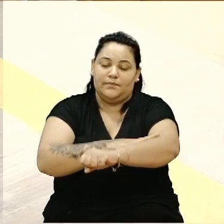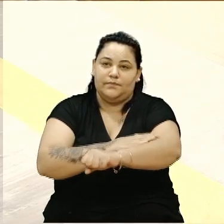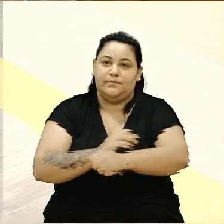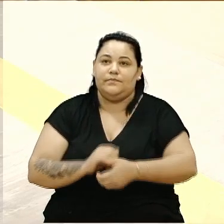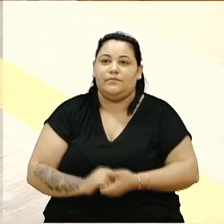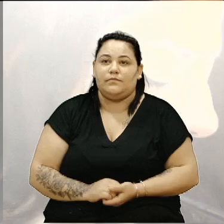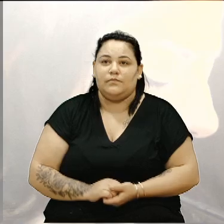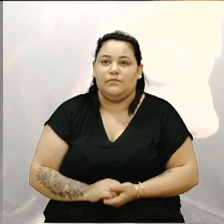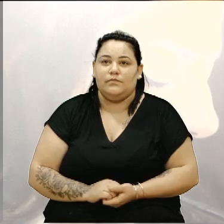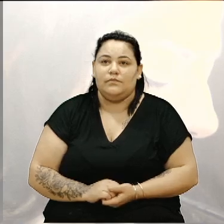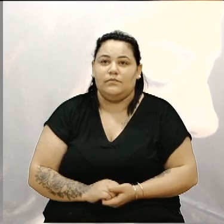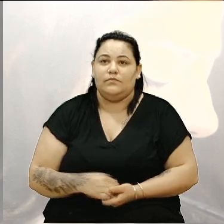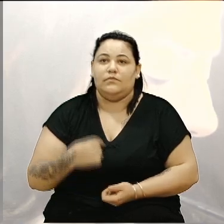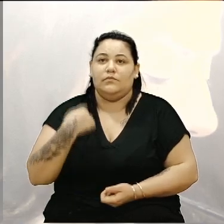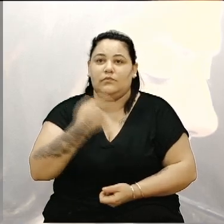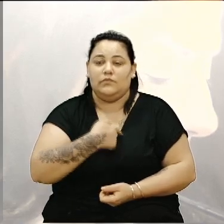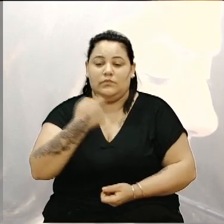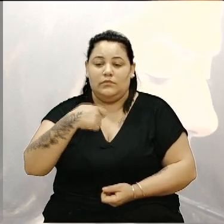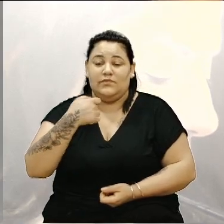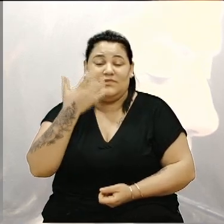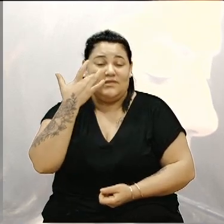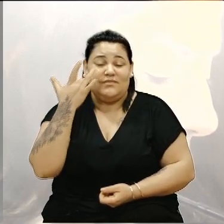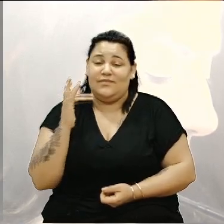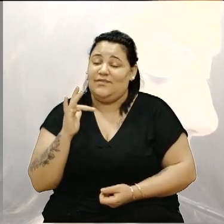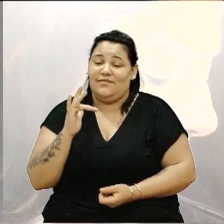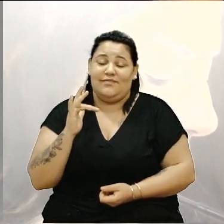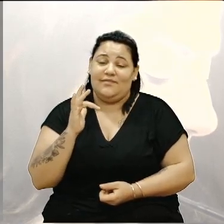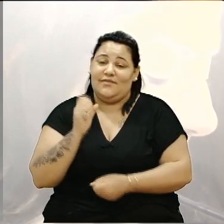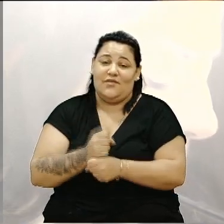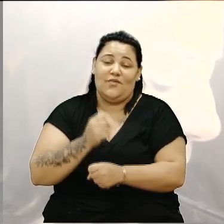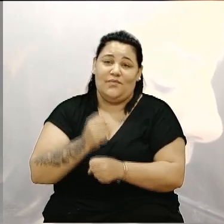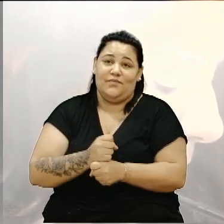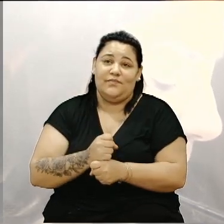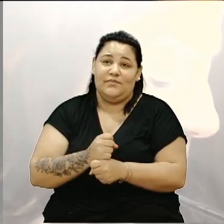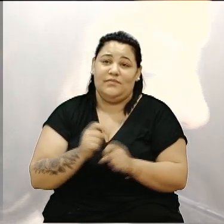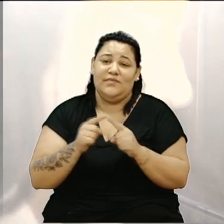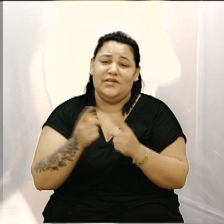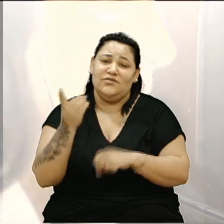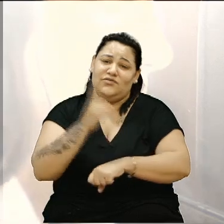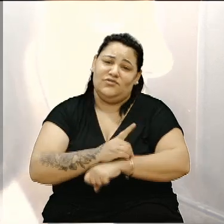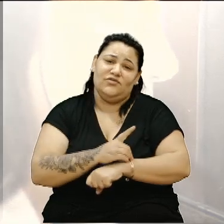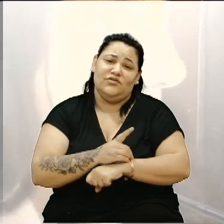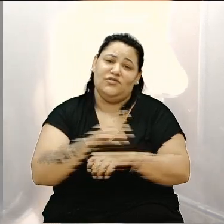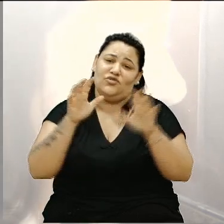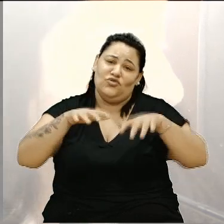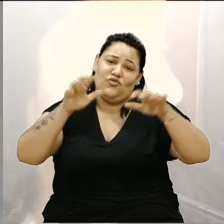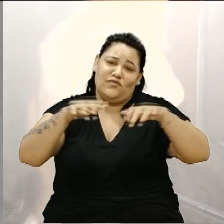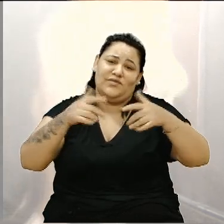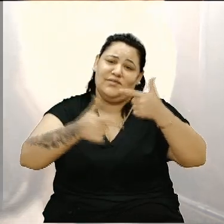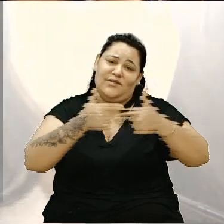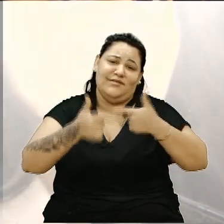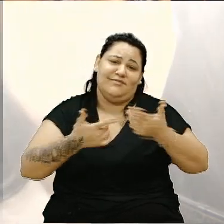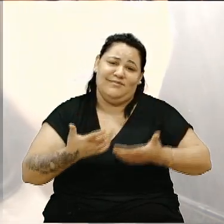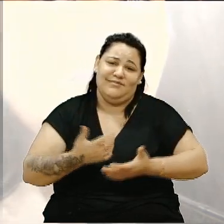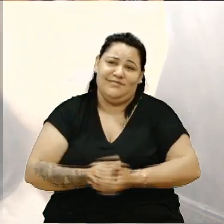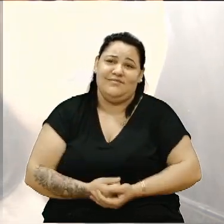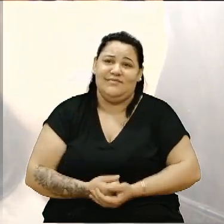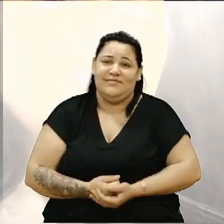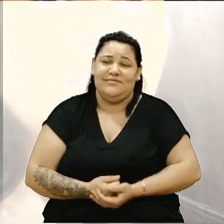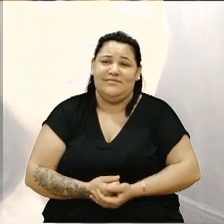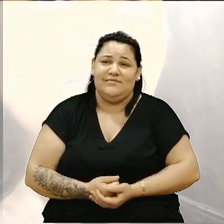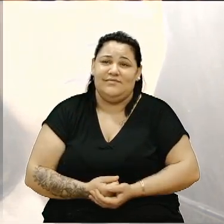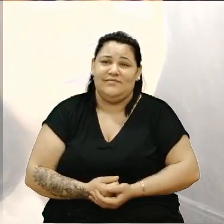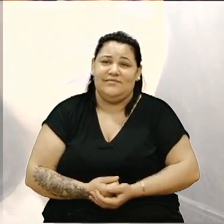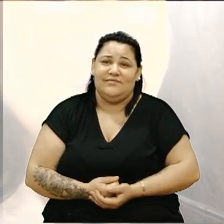A gente não precisa saber nada de obras. Recolocando o calçamento dia de chuva. Eu quero apostar que a semana que